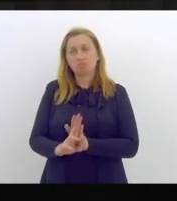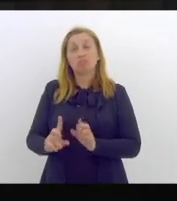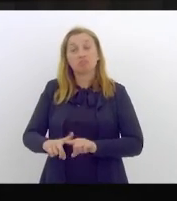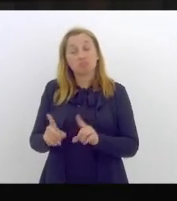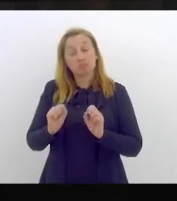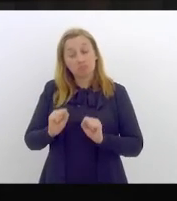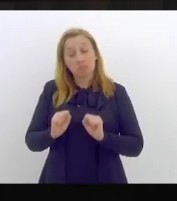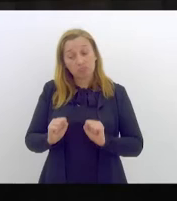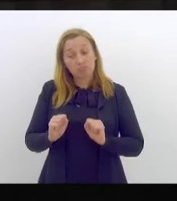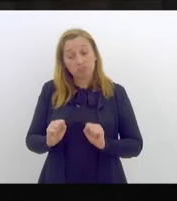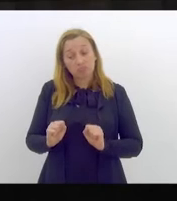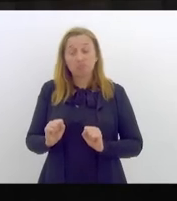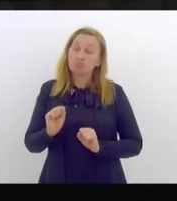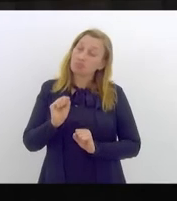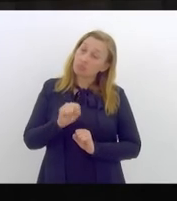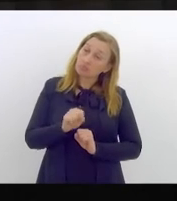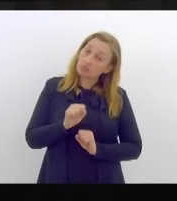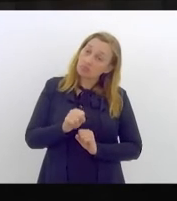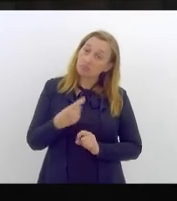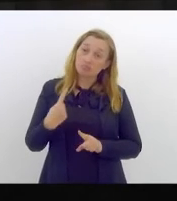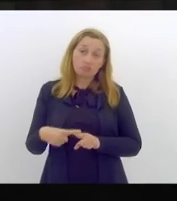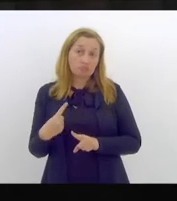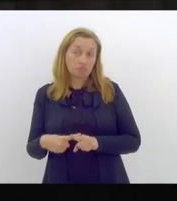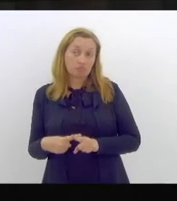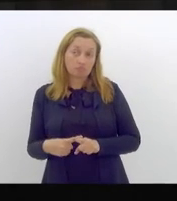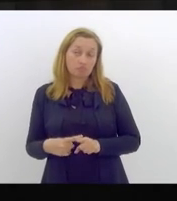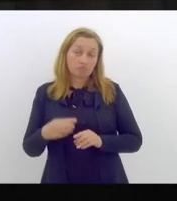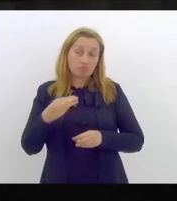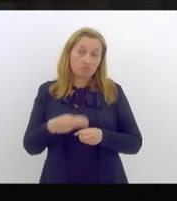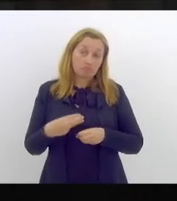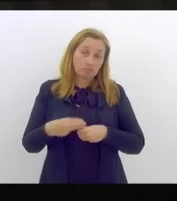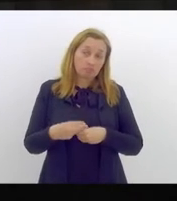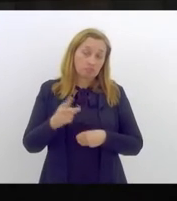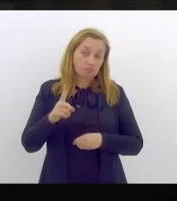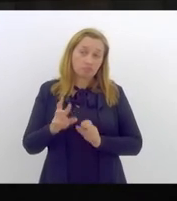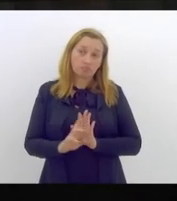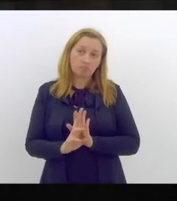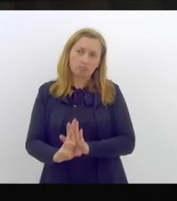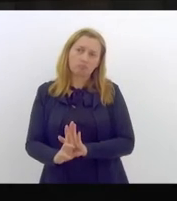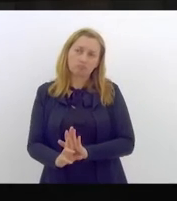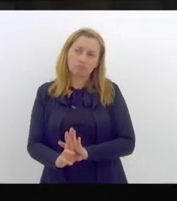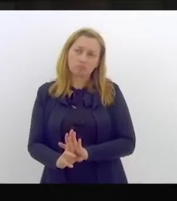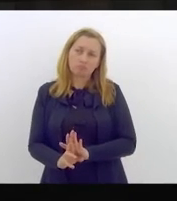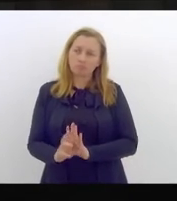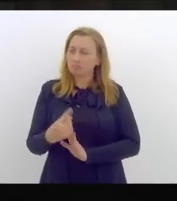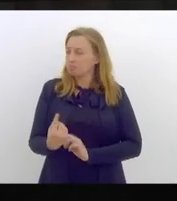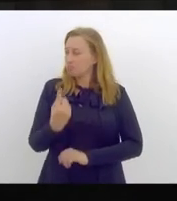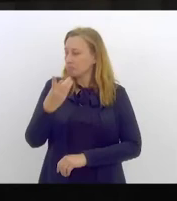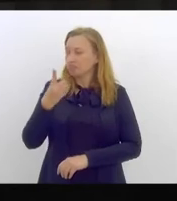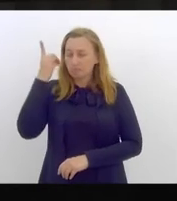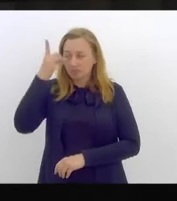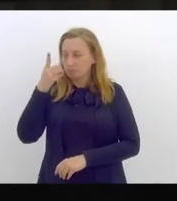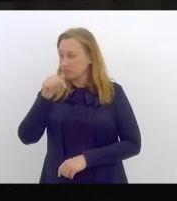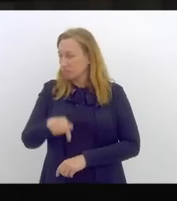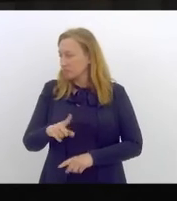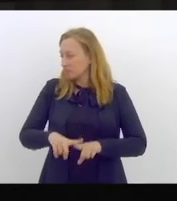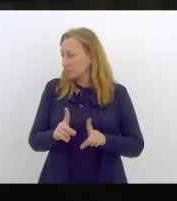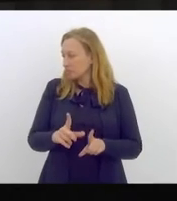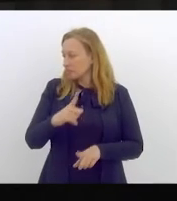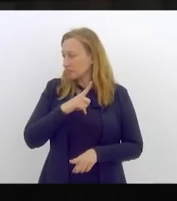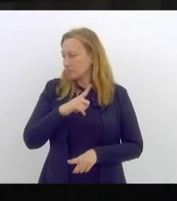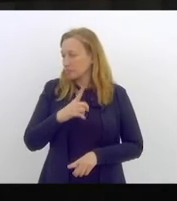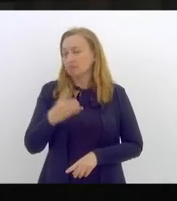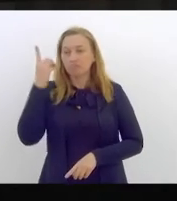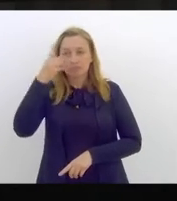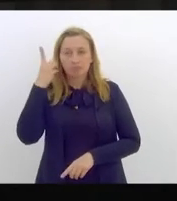possa até dizer que eles estão representados, porque, embora o município não esteja representado por um deputado aqui, mas há um deputado que